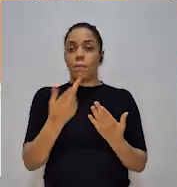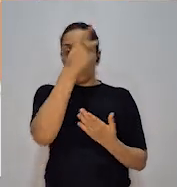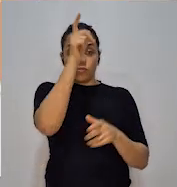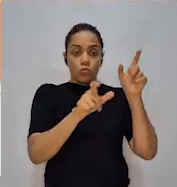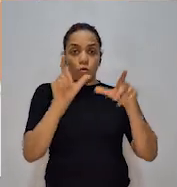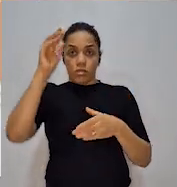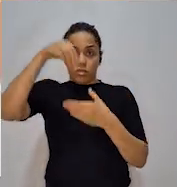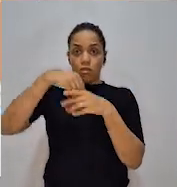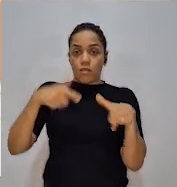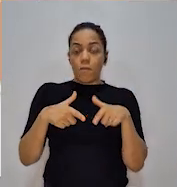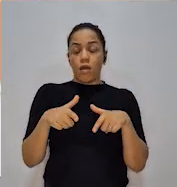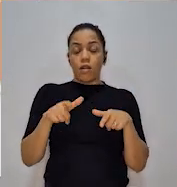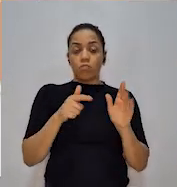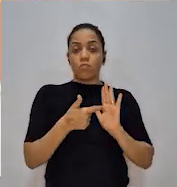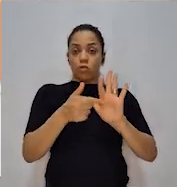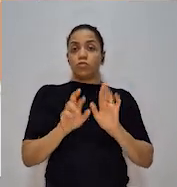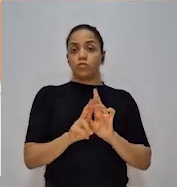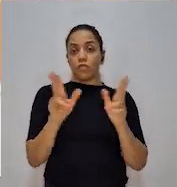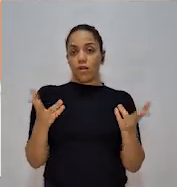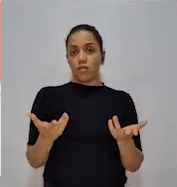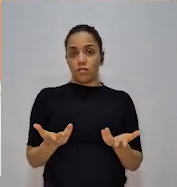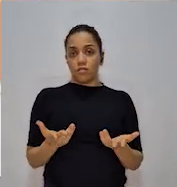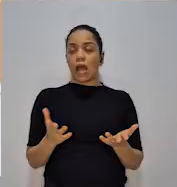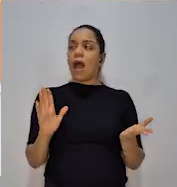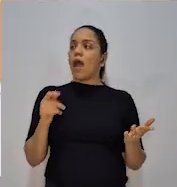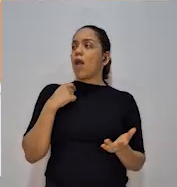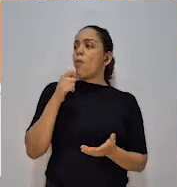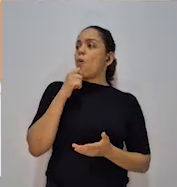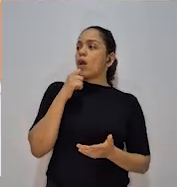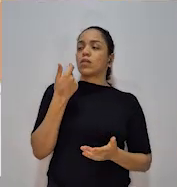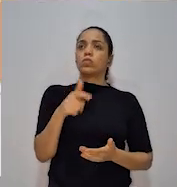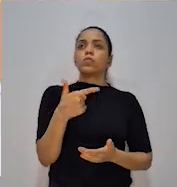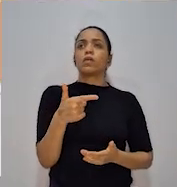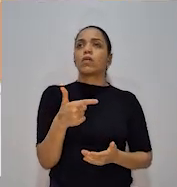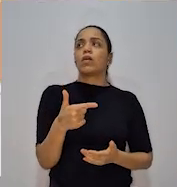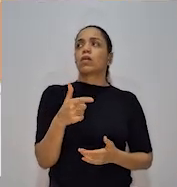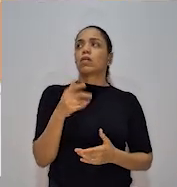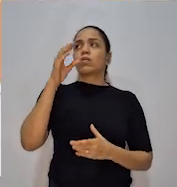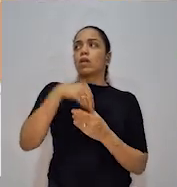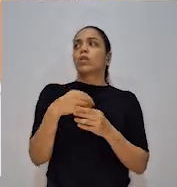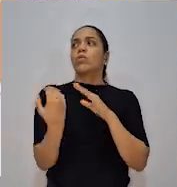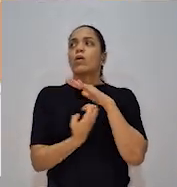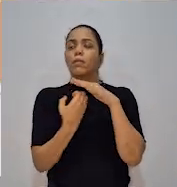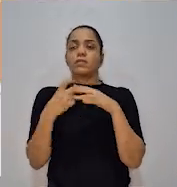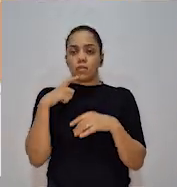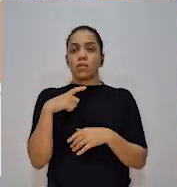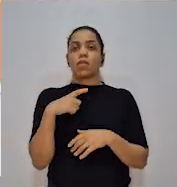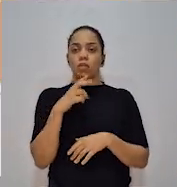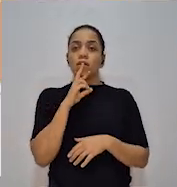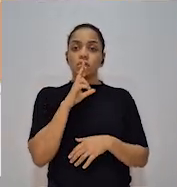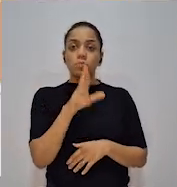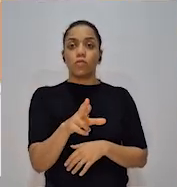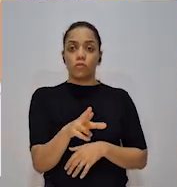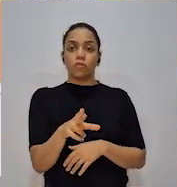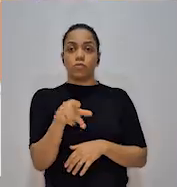diferença. Mas, Simone, eu não tenho ainda toda a diversidade dentro da minha empresa. Dentro da sua empresa existe sim a resposta que